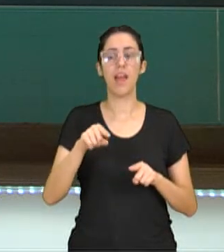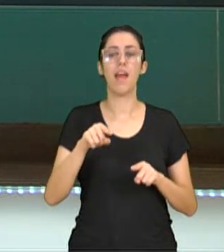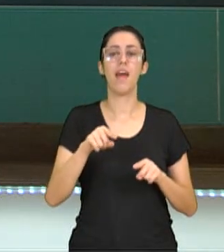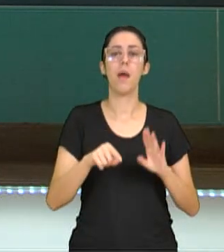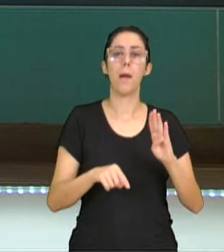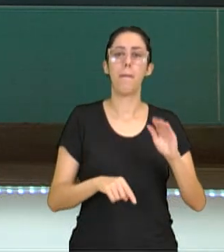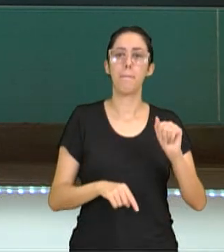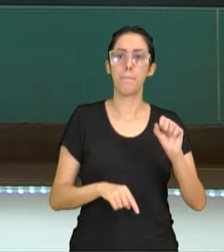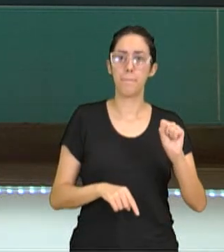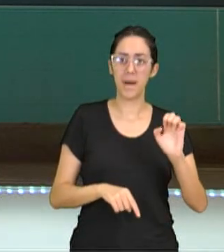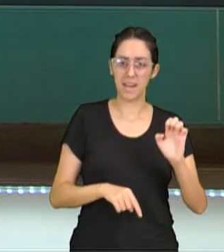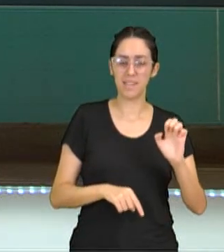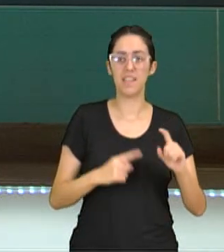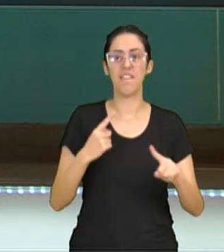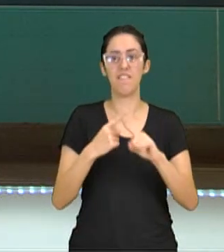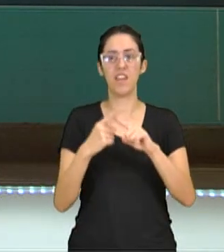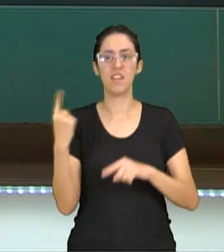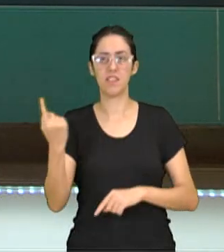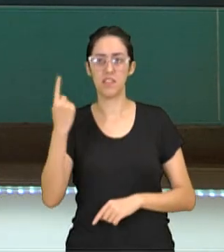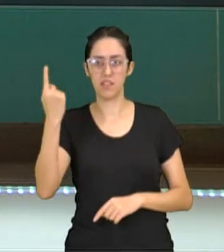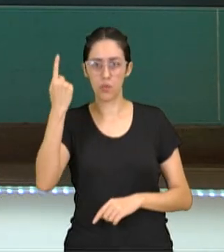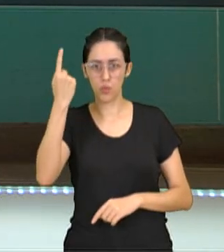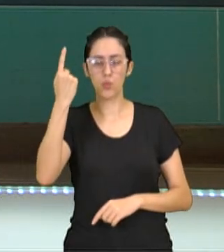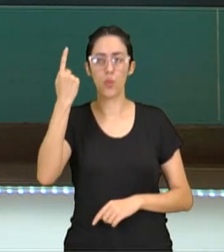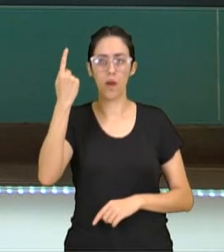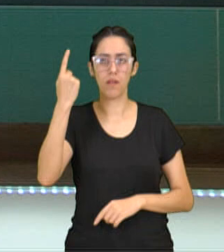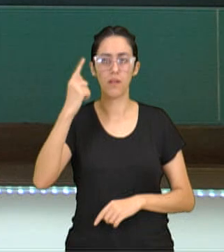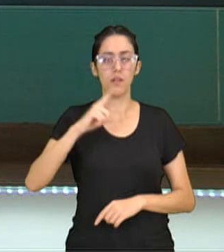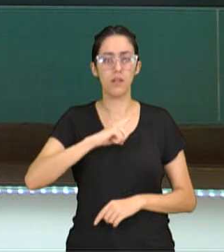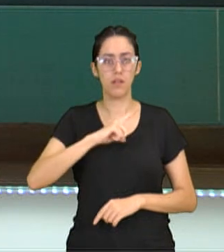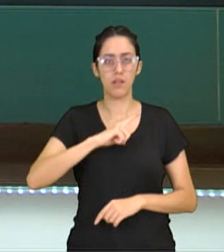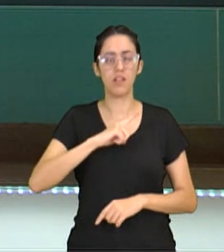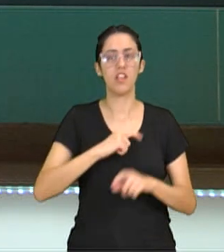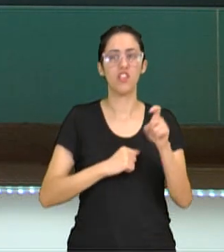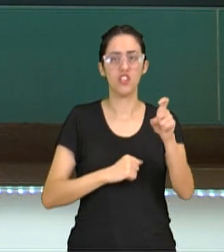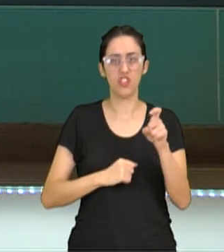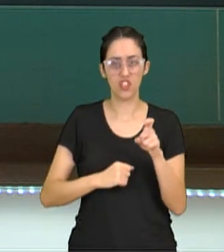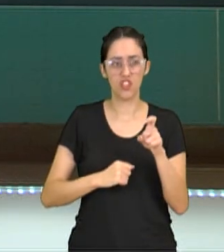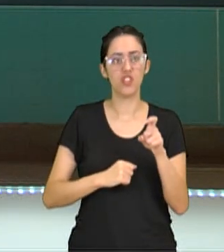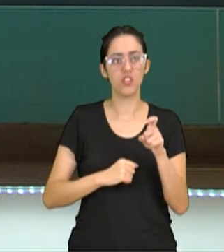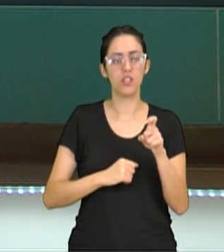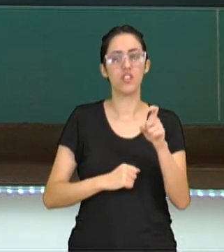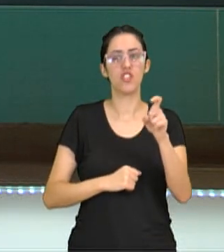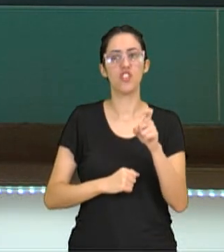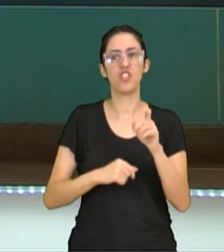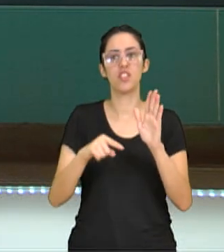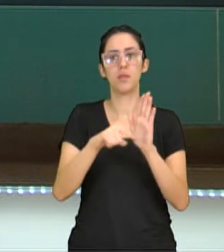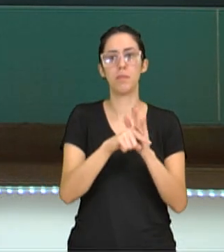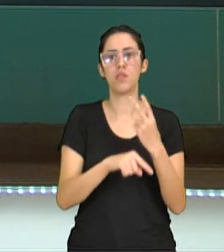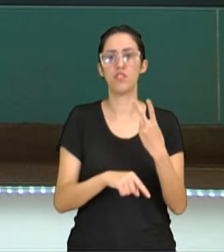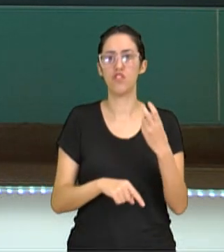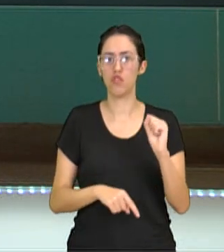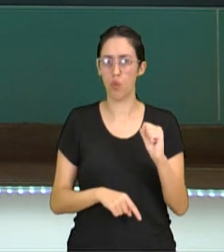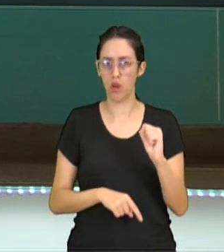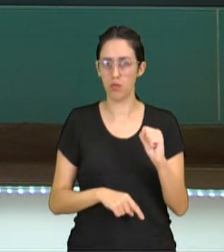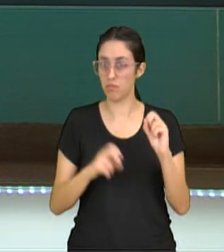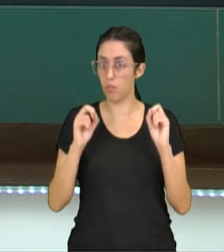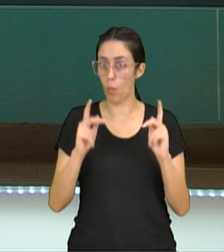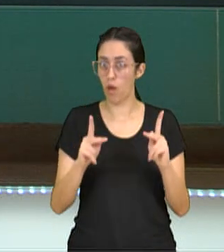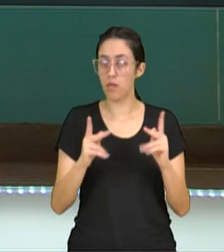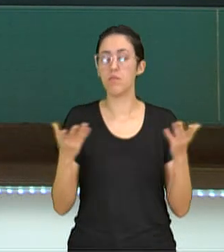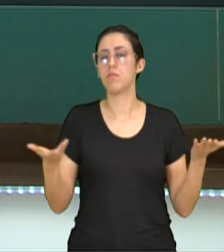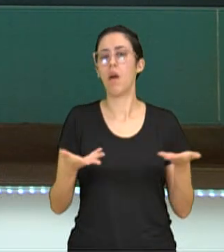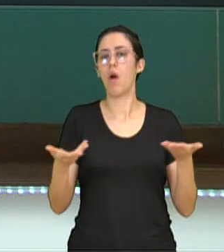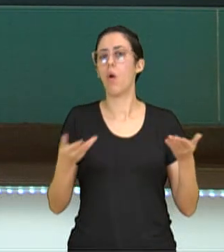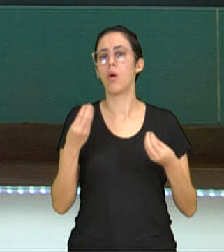altura. Base vezes altura, eu tenho a área que é 100, eu tenho a base que é x, eu tenho a altura que é x menos 28, ok? E agora,